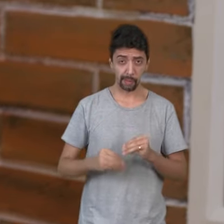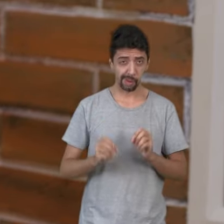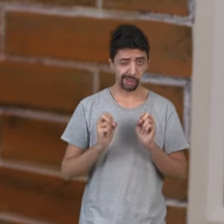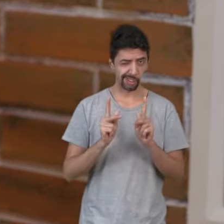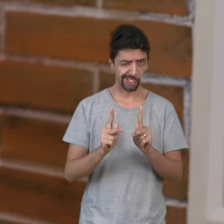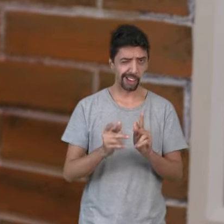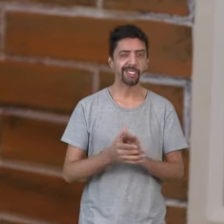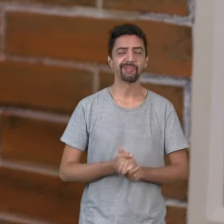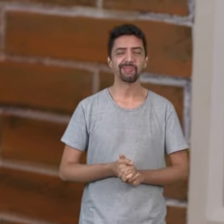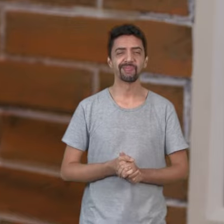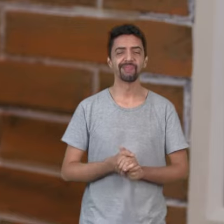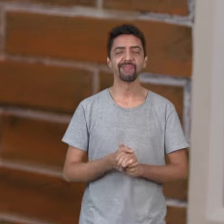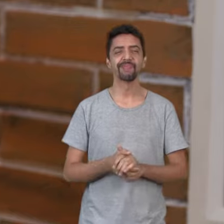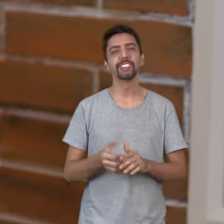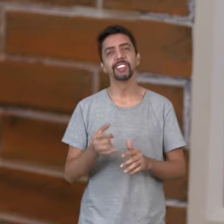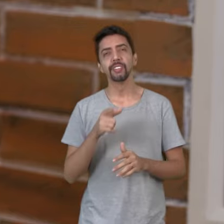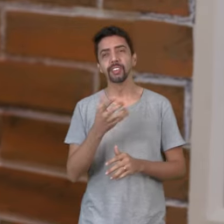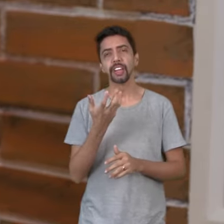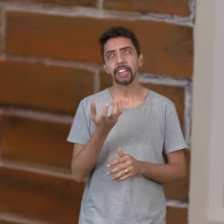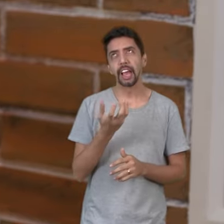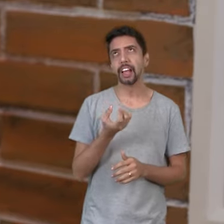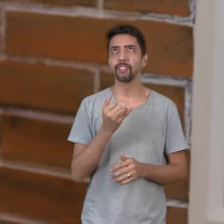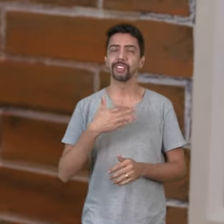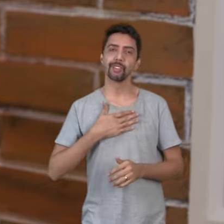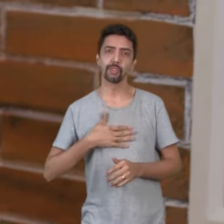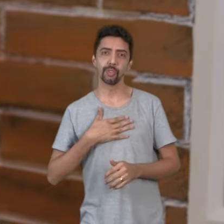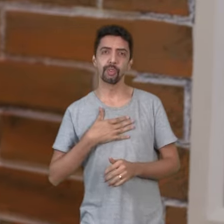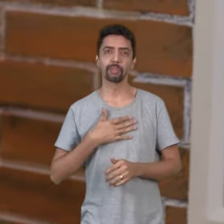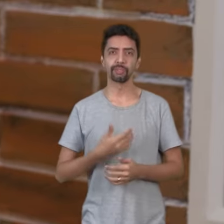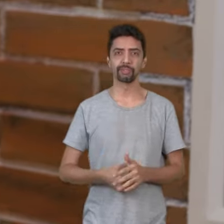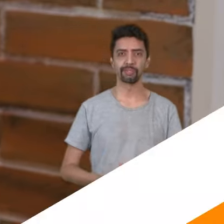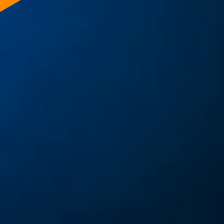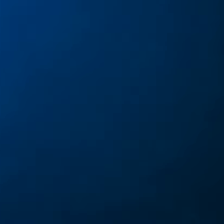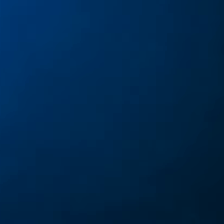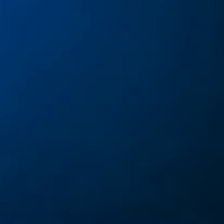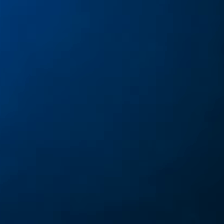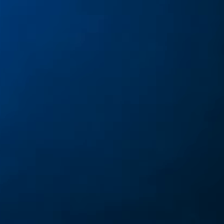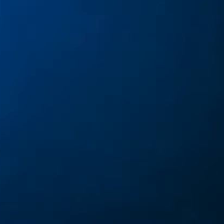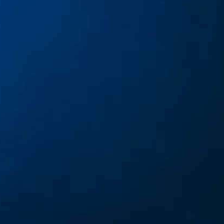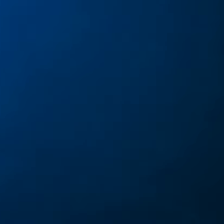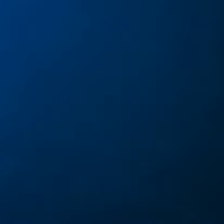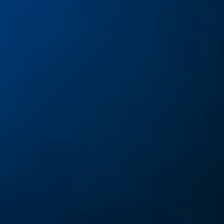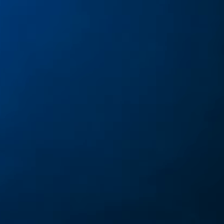sobre energia solar e se você está pretendendo ou não fazer essa economia.